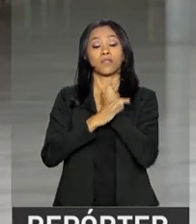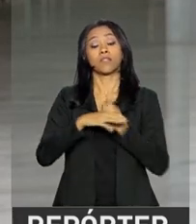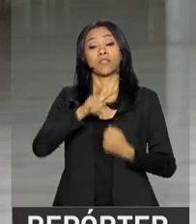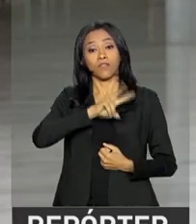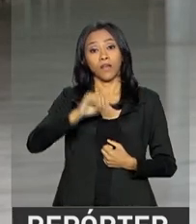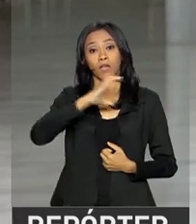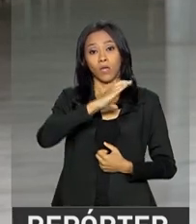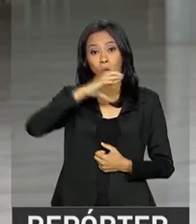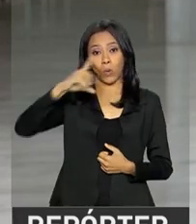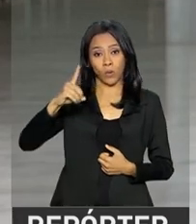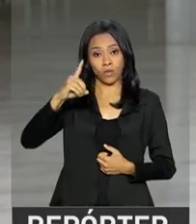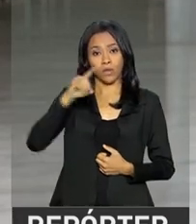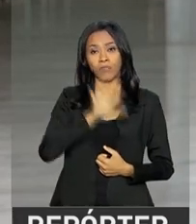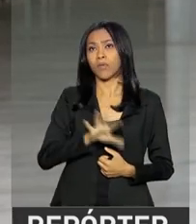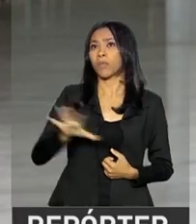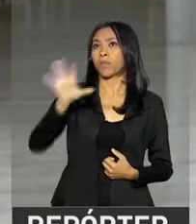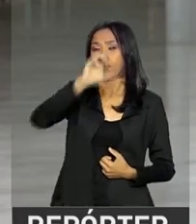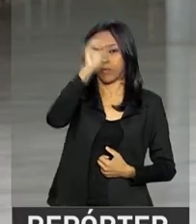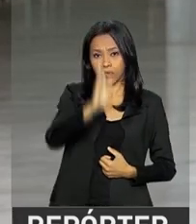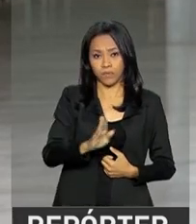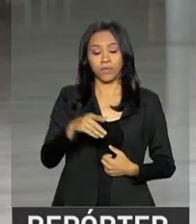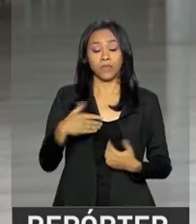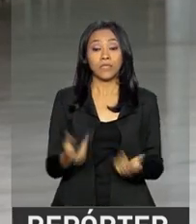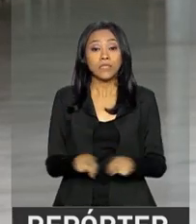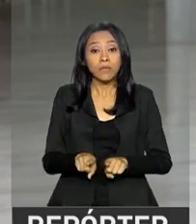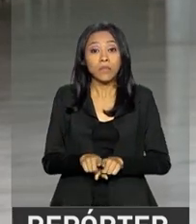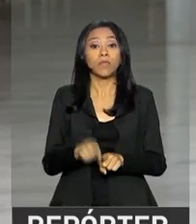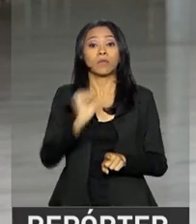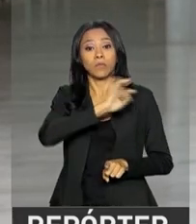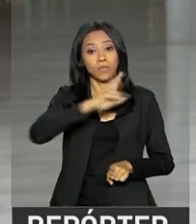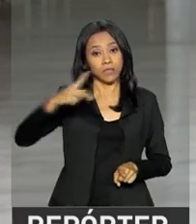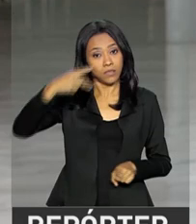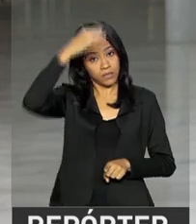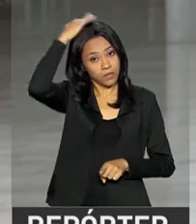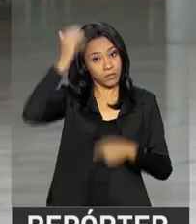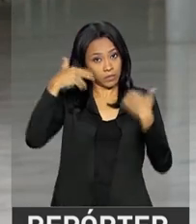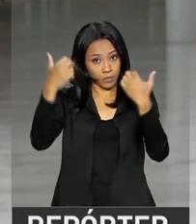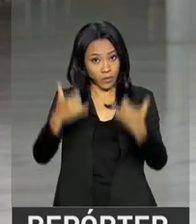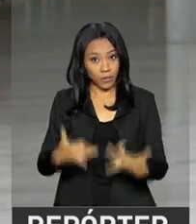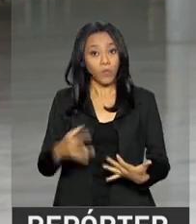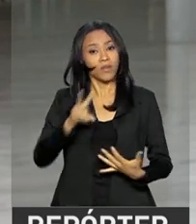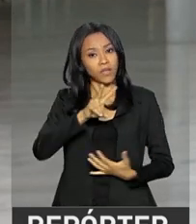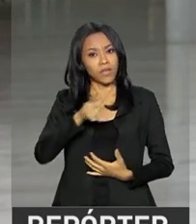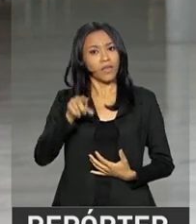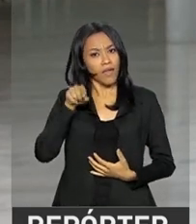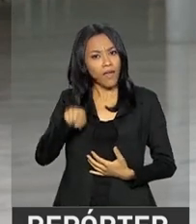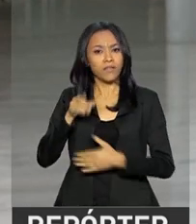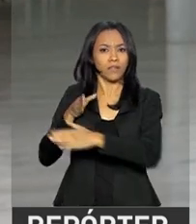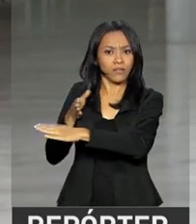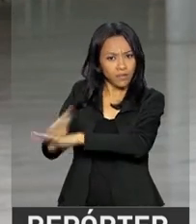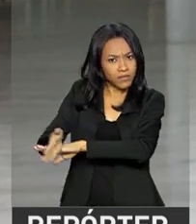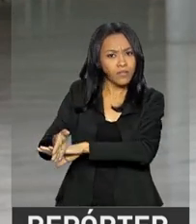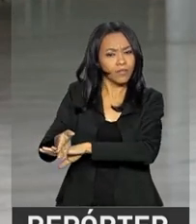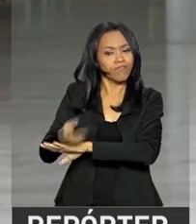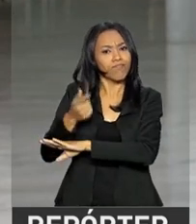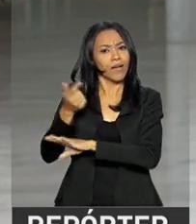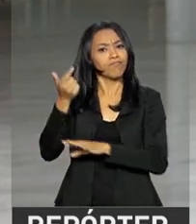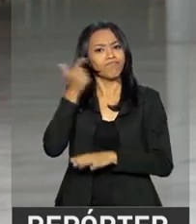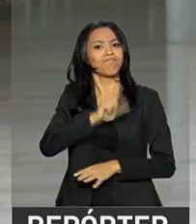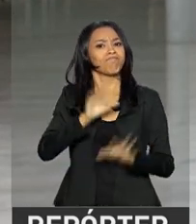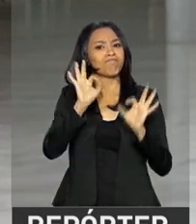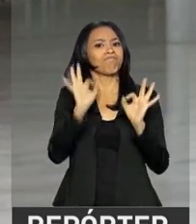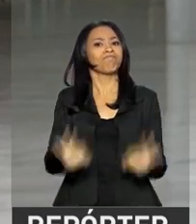todo o país. O presidente ainda afirmou que está convicto que a intervenção vai dar certo, que é um tema arriscado, mas ele